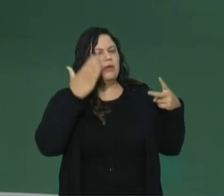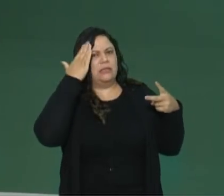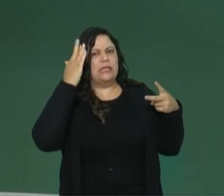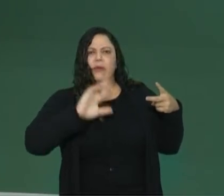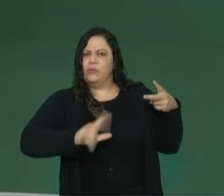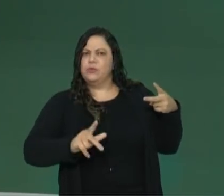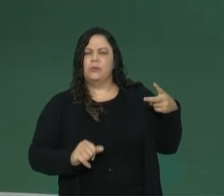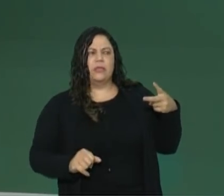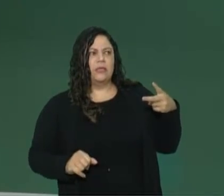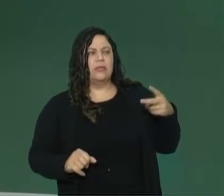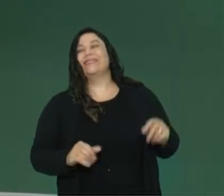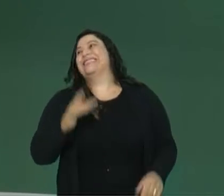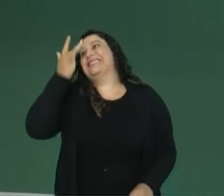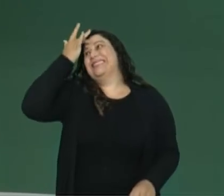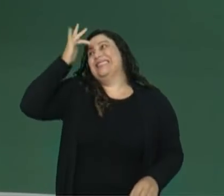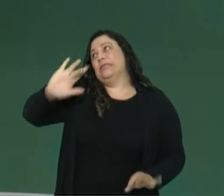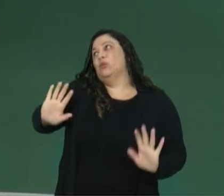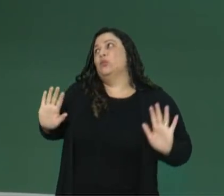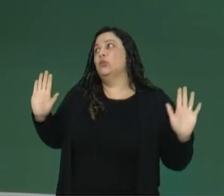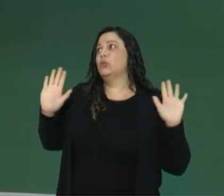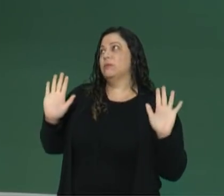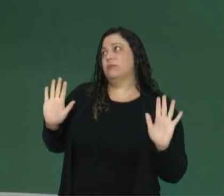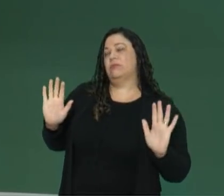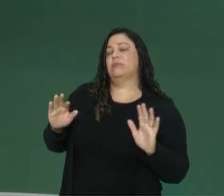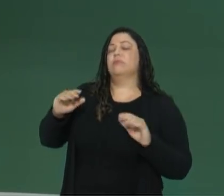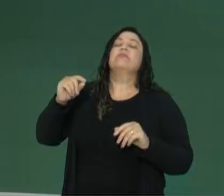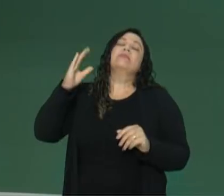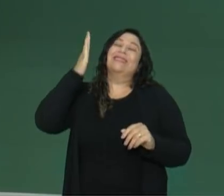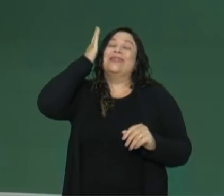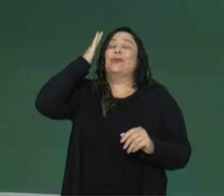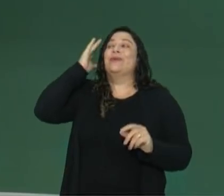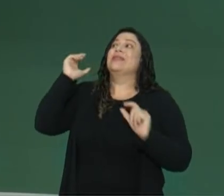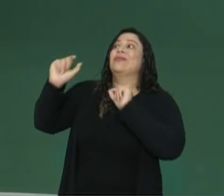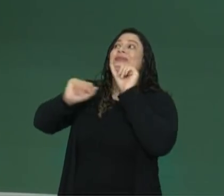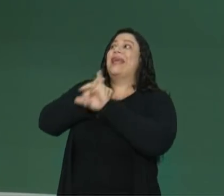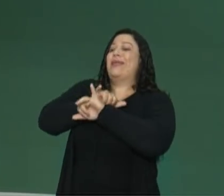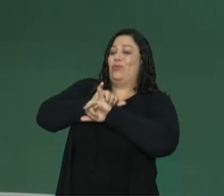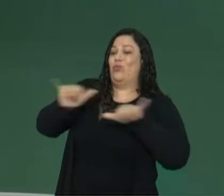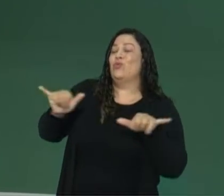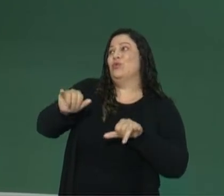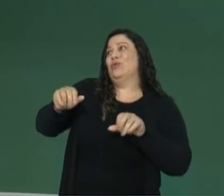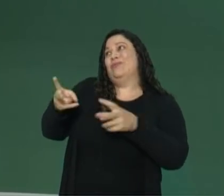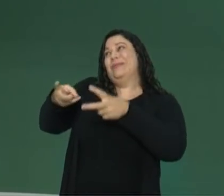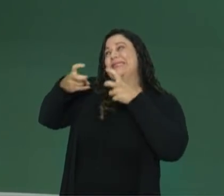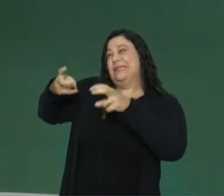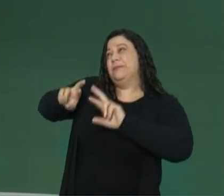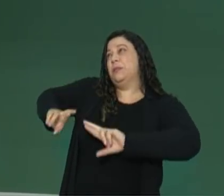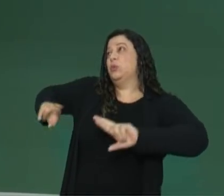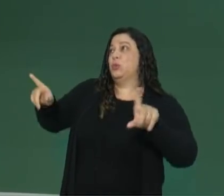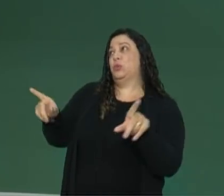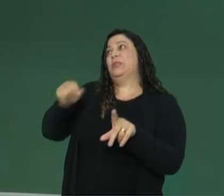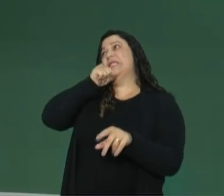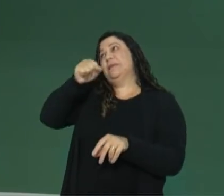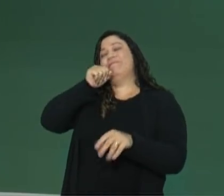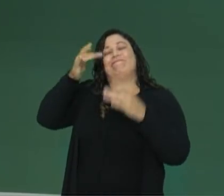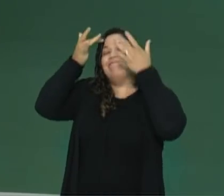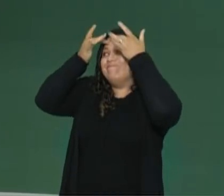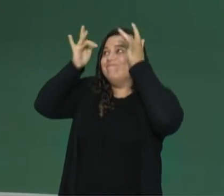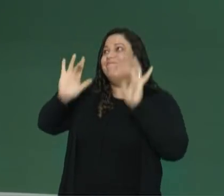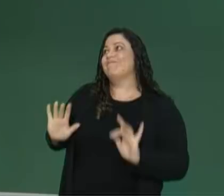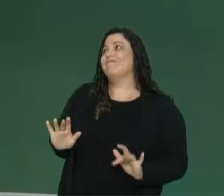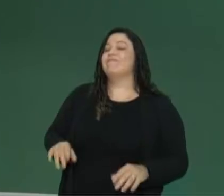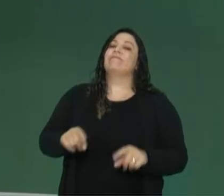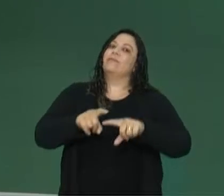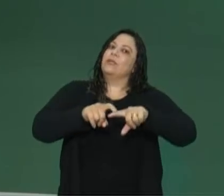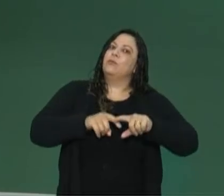eu não sei. Eu sei o que é notícia, mas eu não consigo perceber a diferença na reportagem, né? Então, por isso a professora